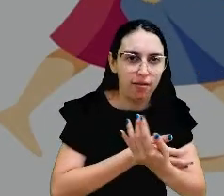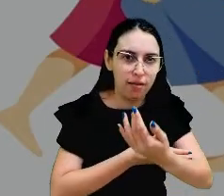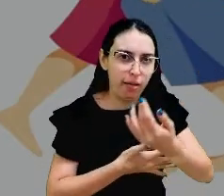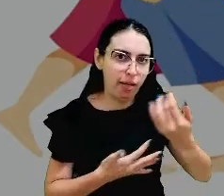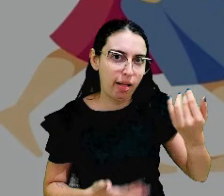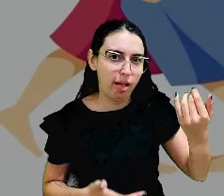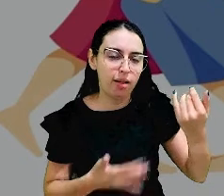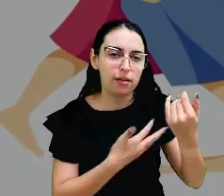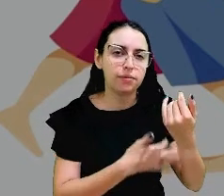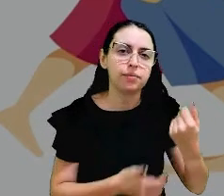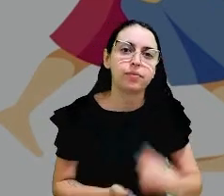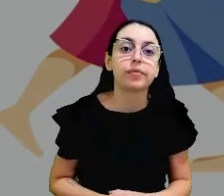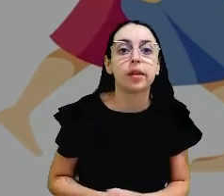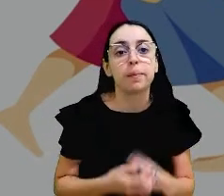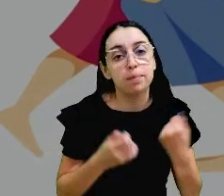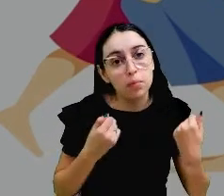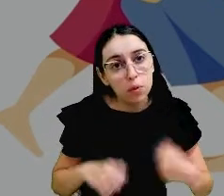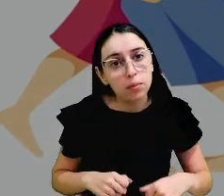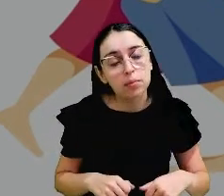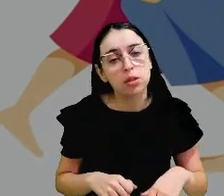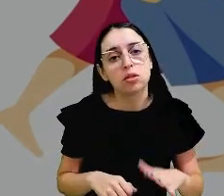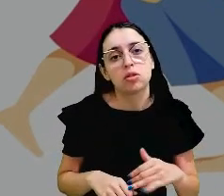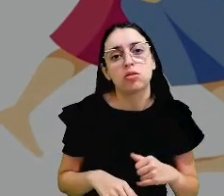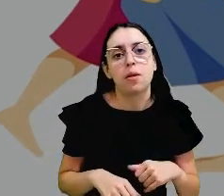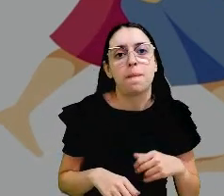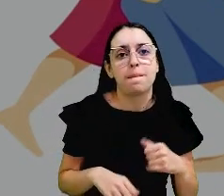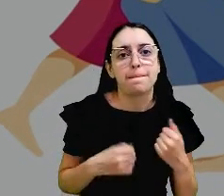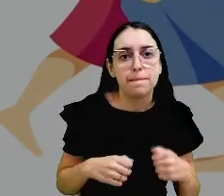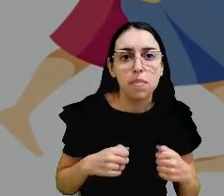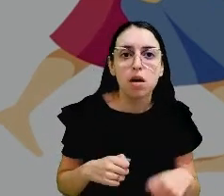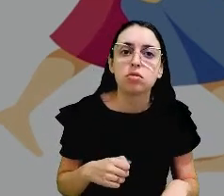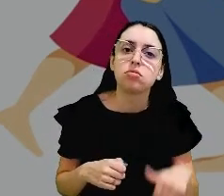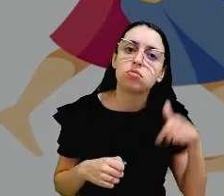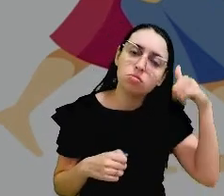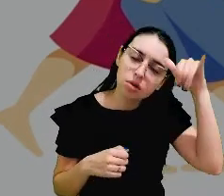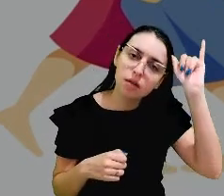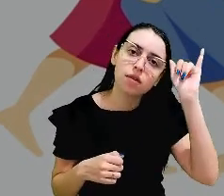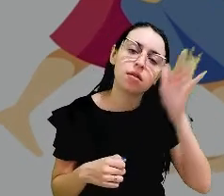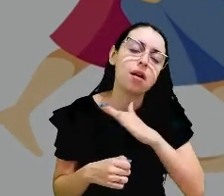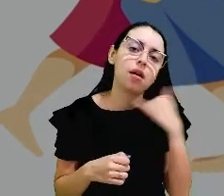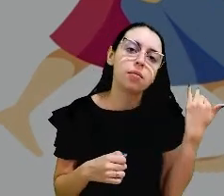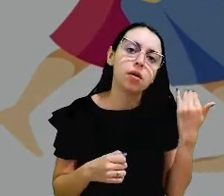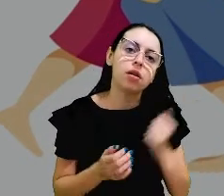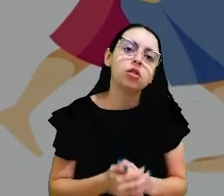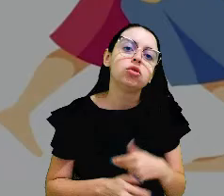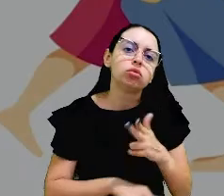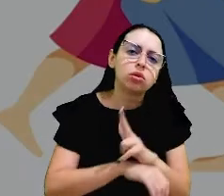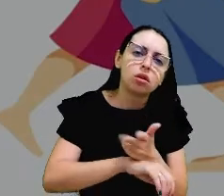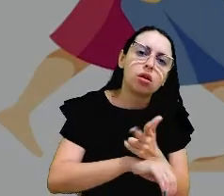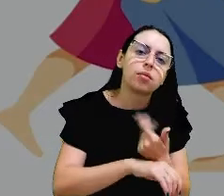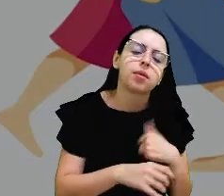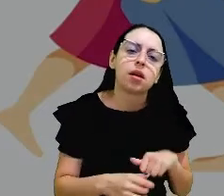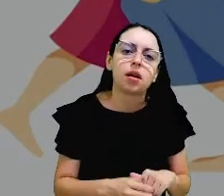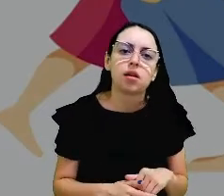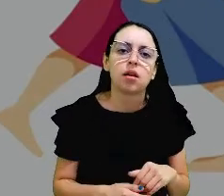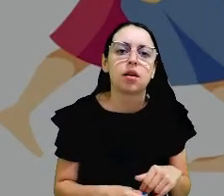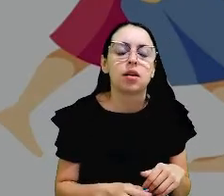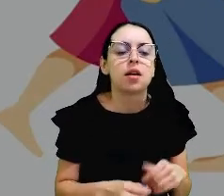evitável. Então, no primeiro caso que nós vimos no documentário, me pareceu, pela descrição das